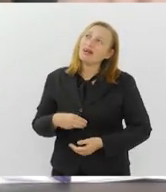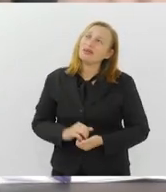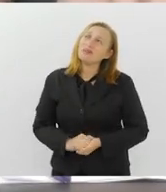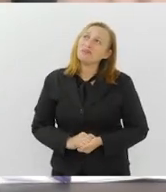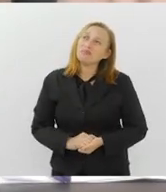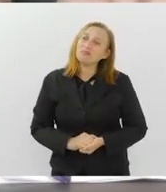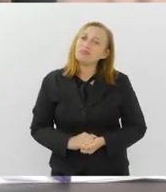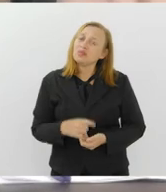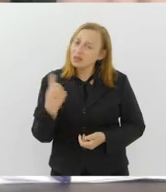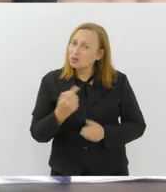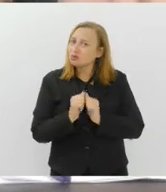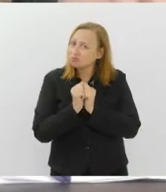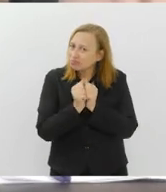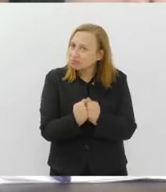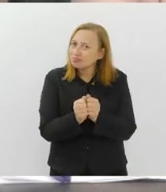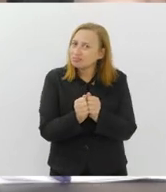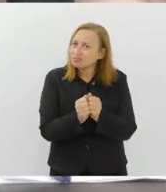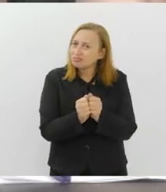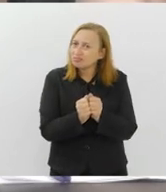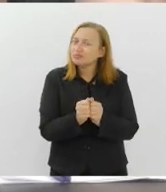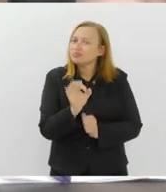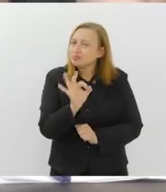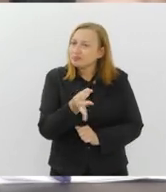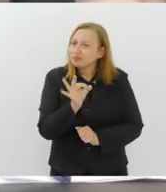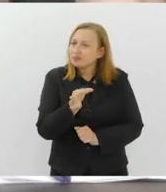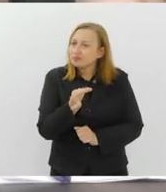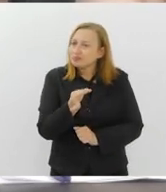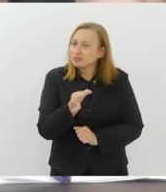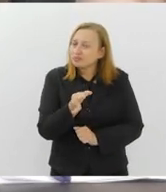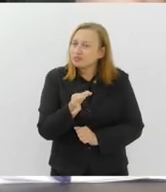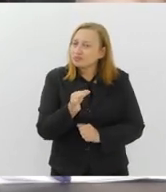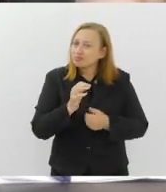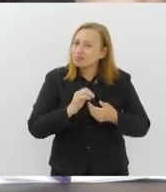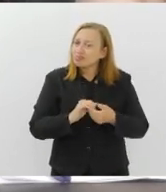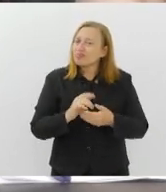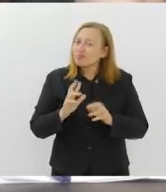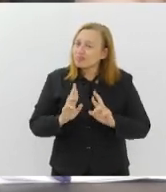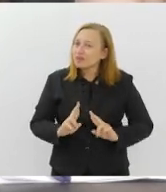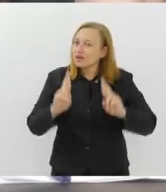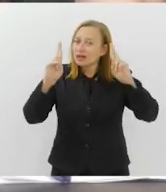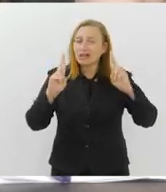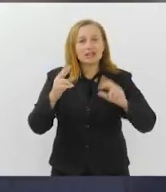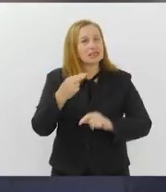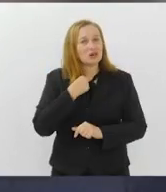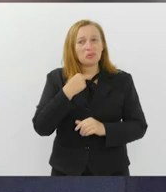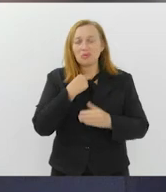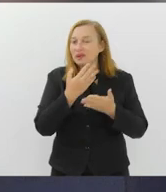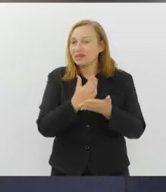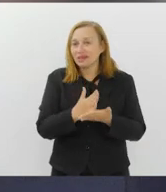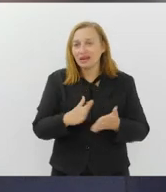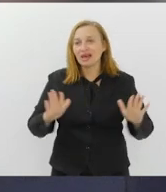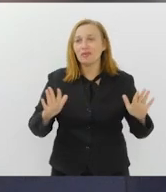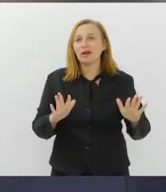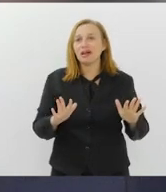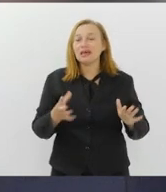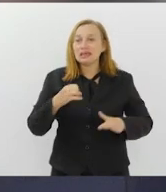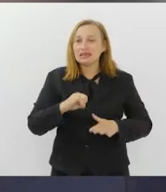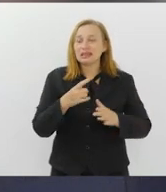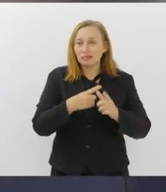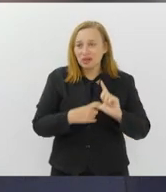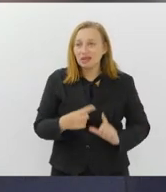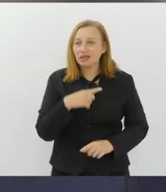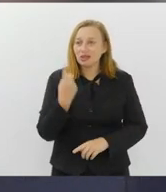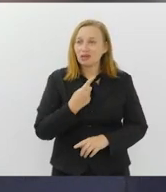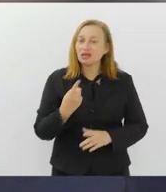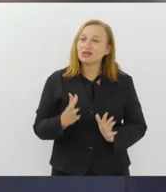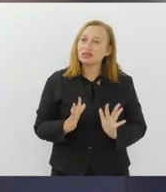possa, juntos, ser, de fato, uma ponta dessa esperança que não pode acabar. Porque, se depender de nós, nós vamos até